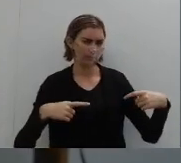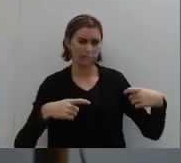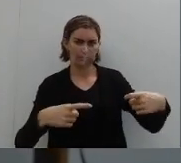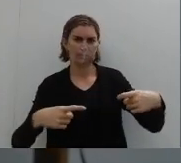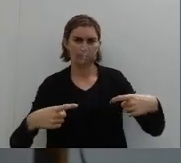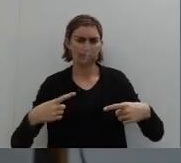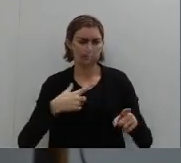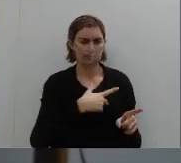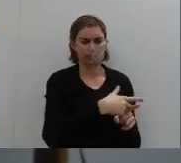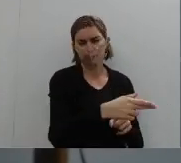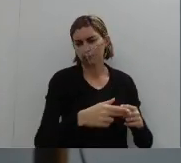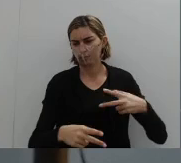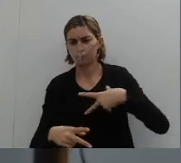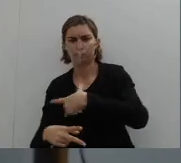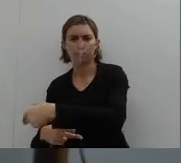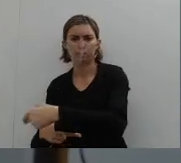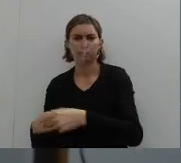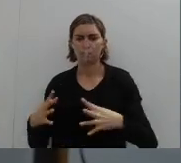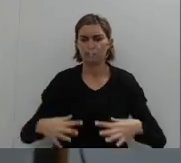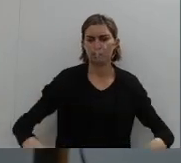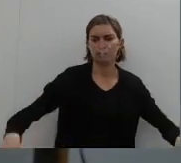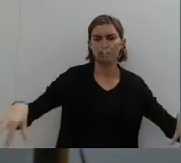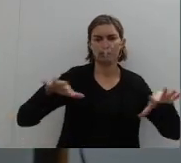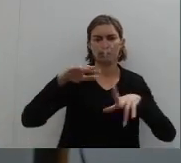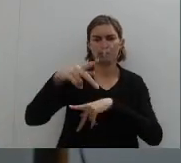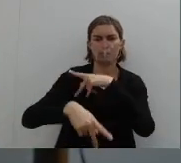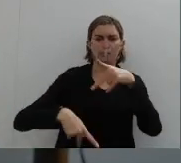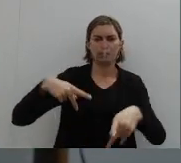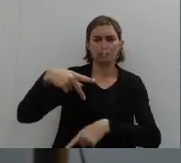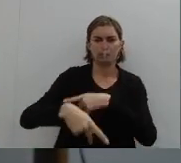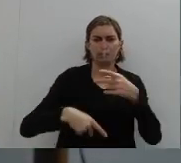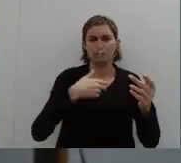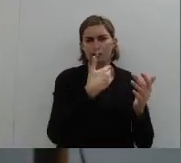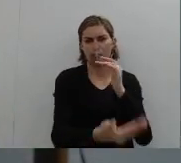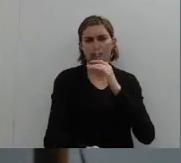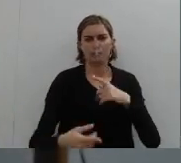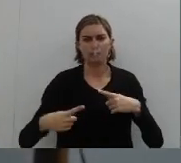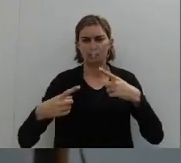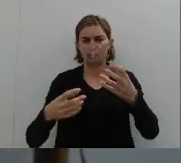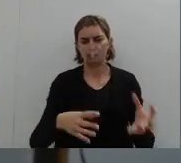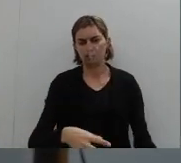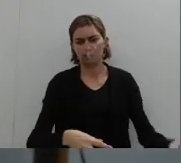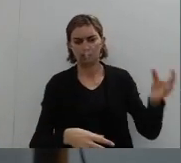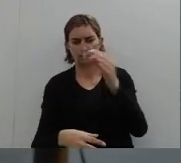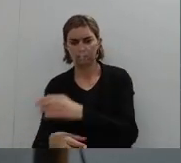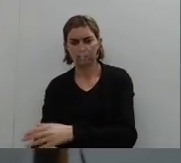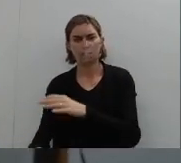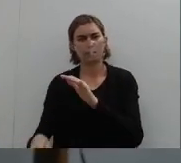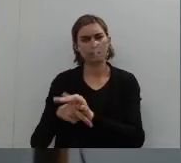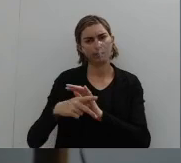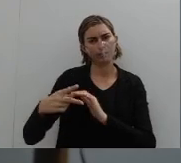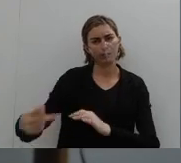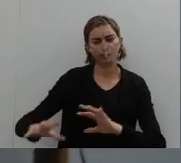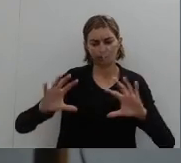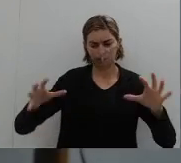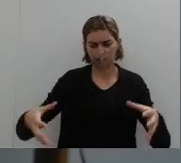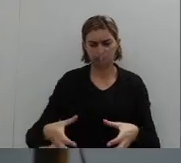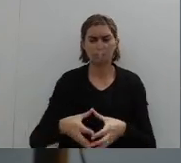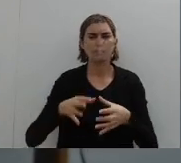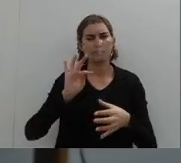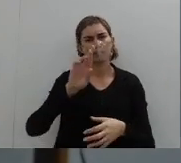e ganhava, todos aqueles povos que ali perderam a guerra passavam a pertencer à próxima tribo. Então,